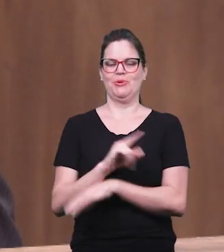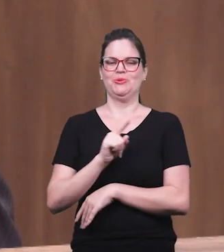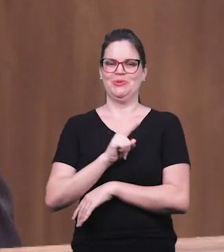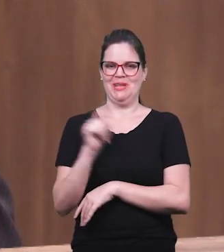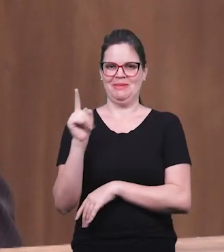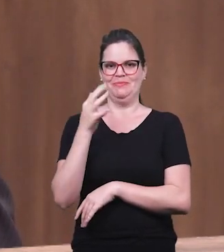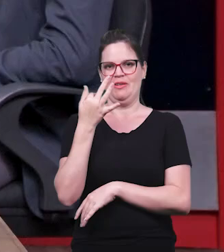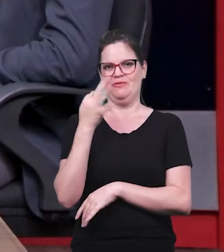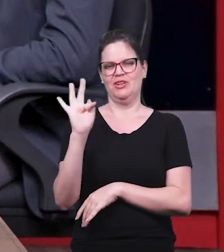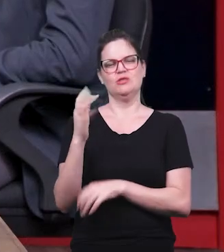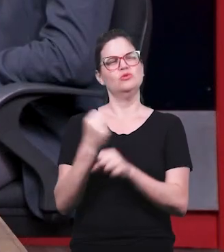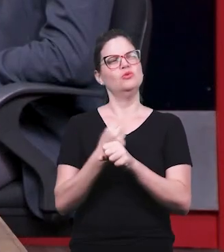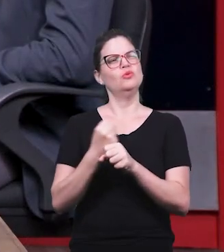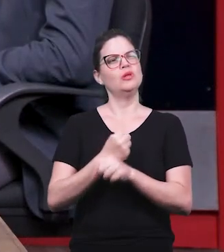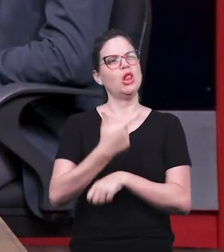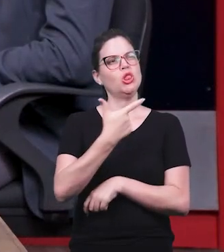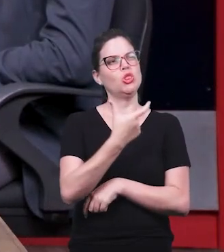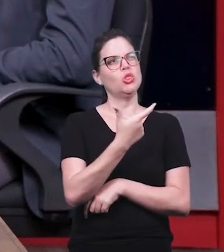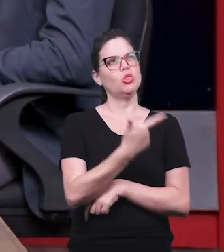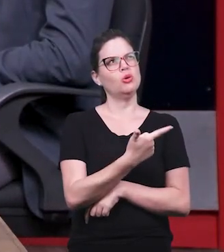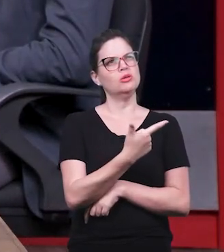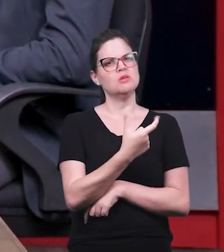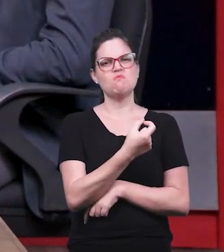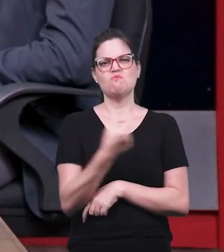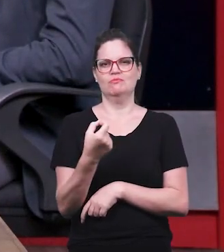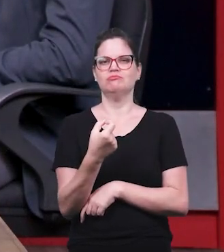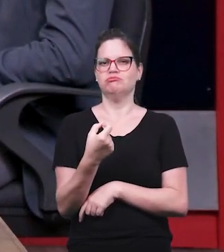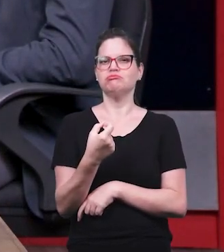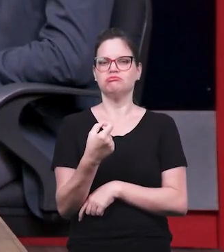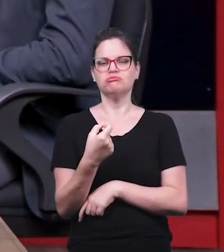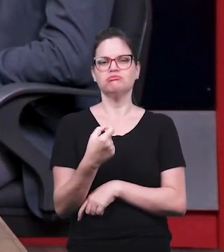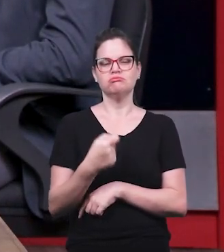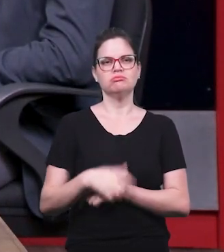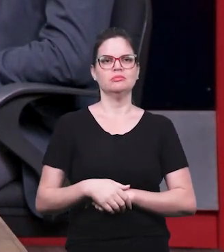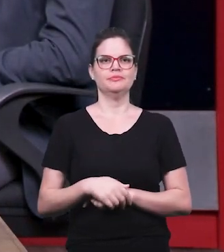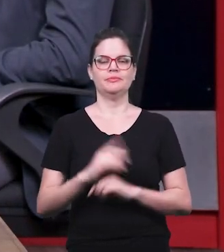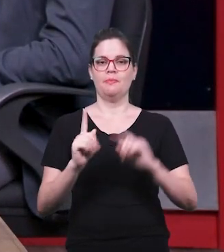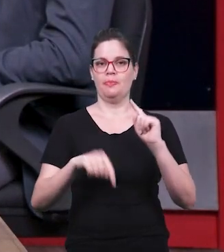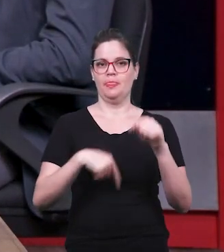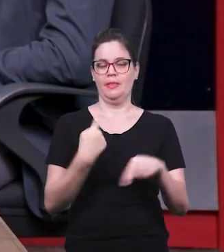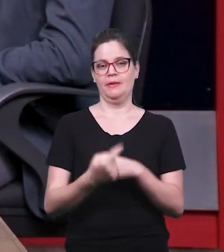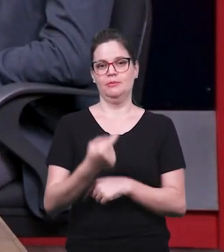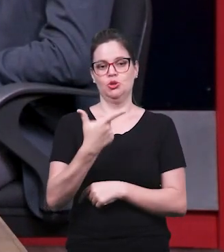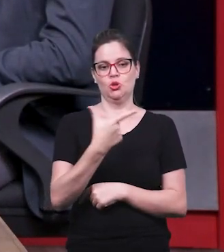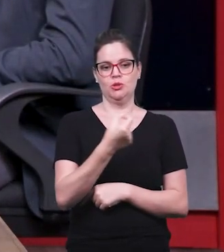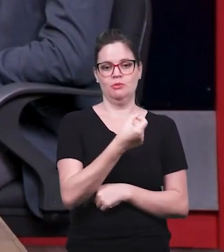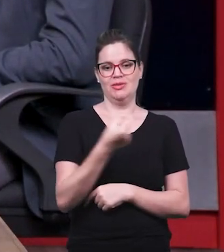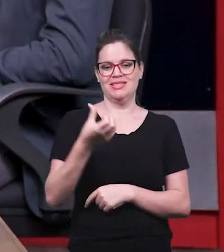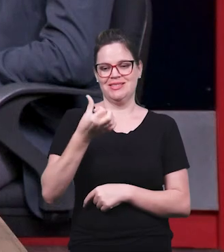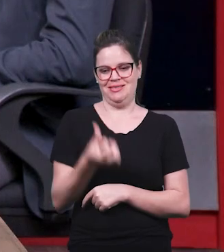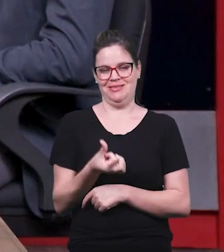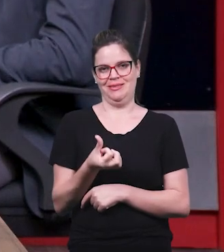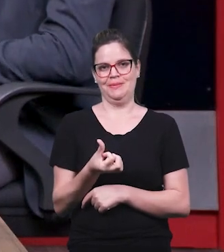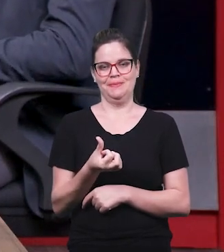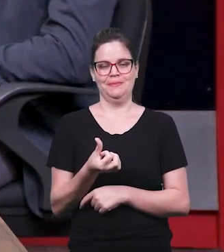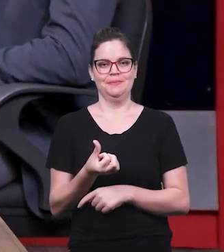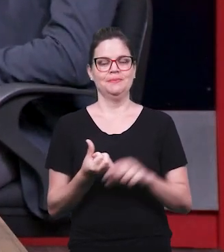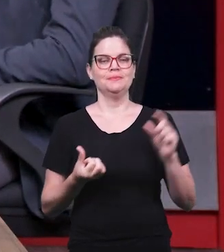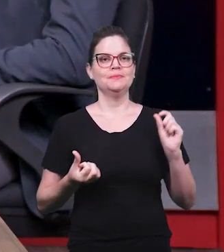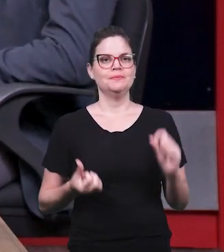2000, precisamente, né? E depois, em 2006, nós iniciamos